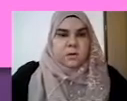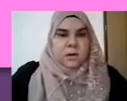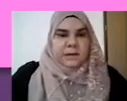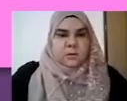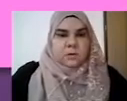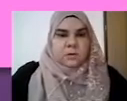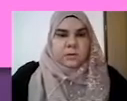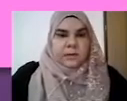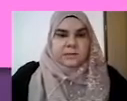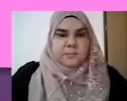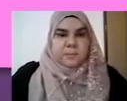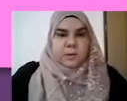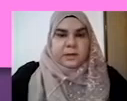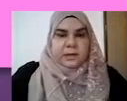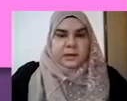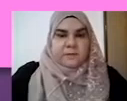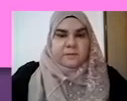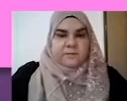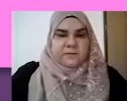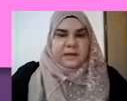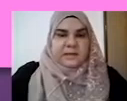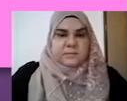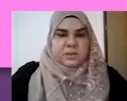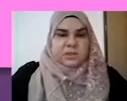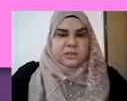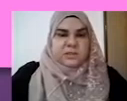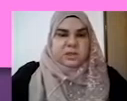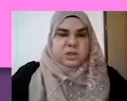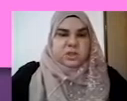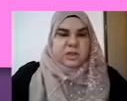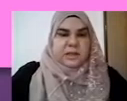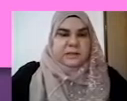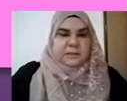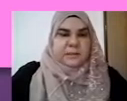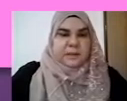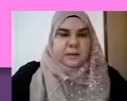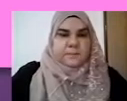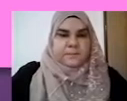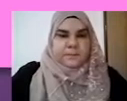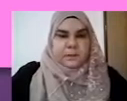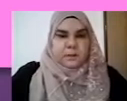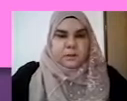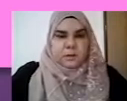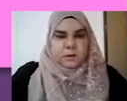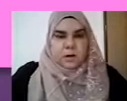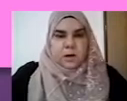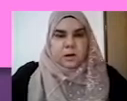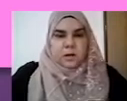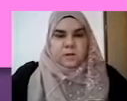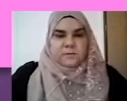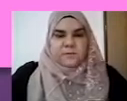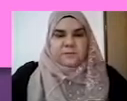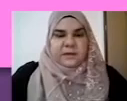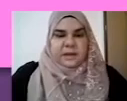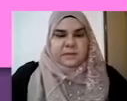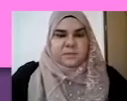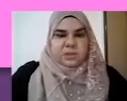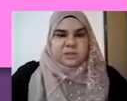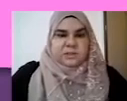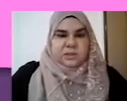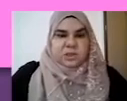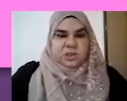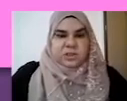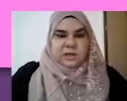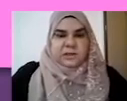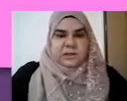e o 4 congruentes. Por quê? Vamos verificar as medidas que a gente tem lá na tabela. Ó, vamos verificar as